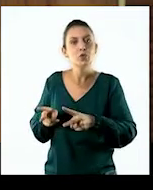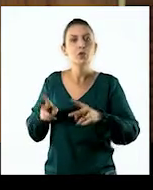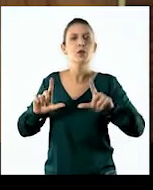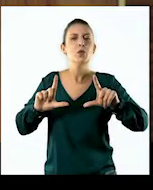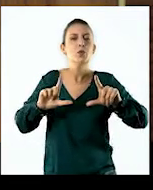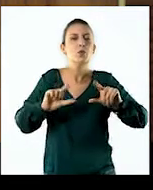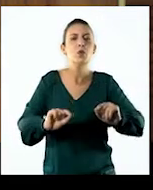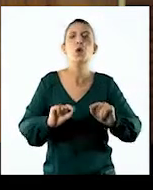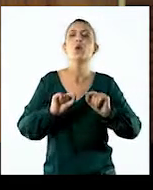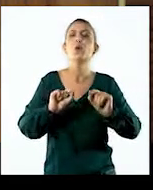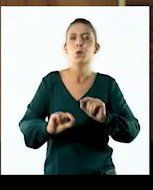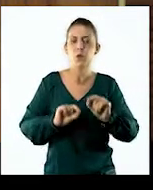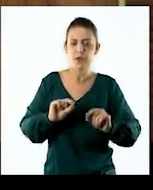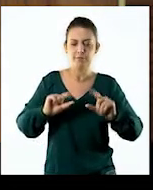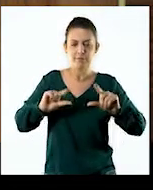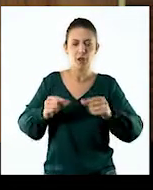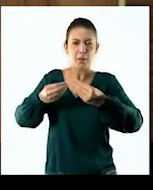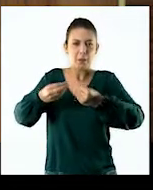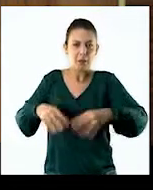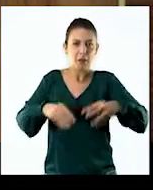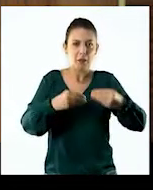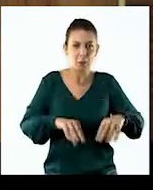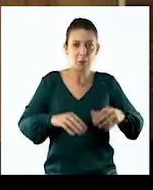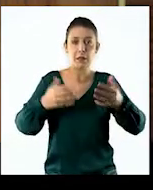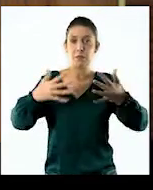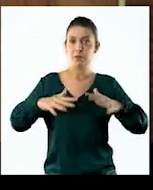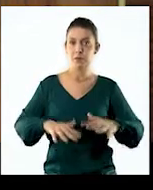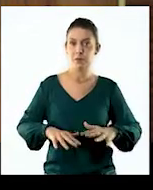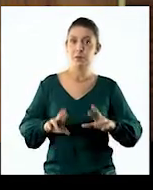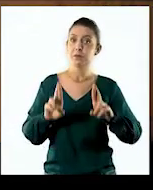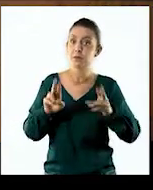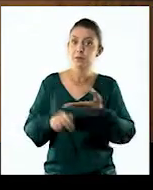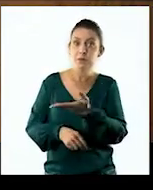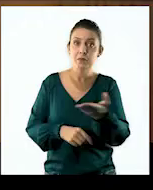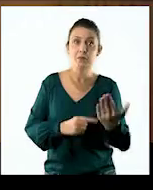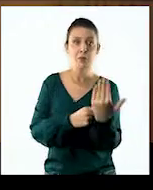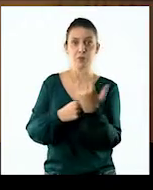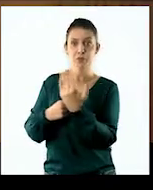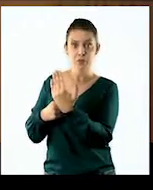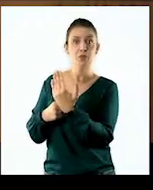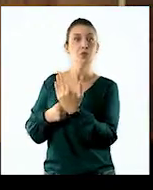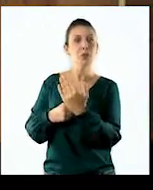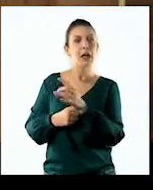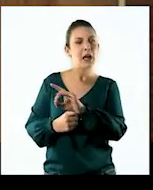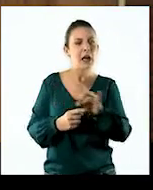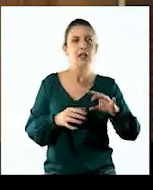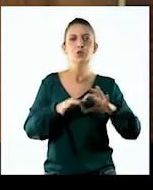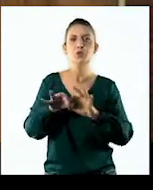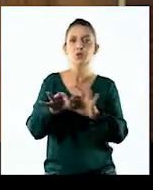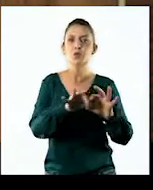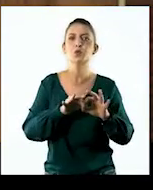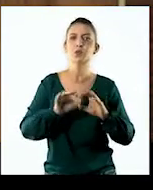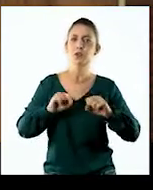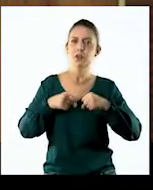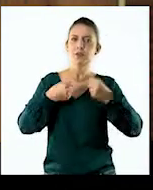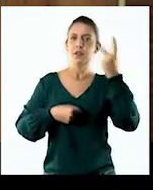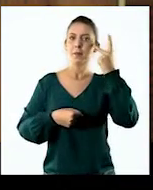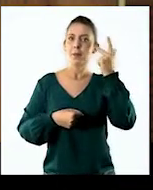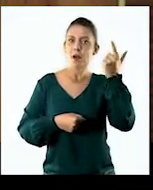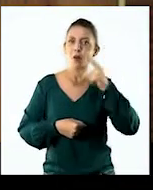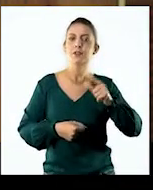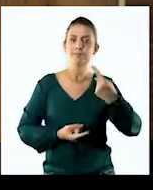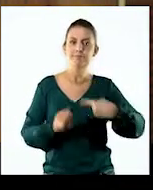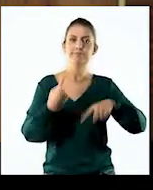abastecida reduzindo ao máximo os prejuízos dessa crise.com e com esforce todos